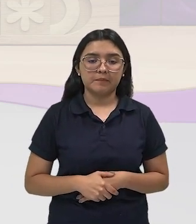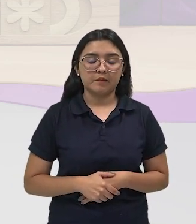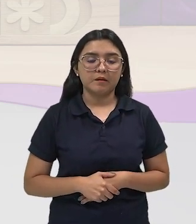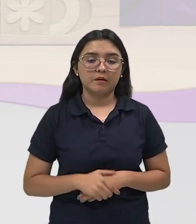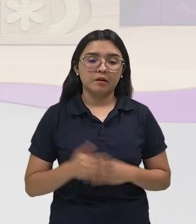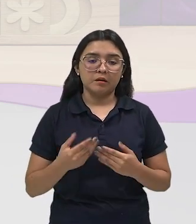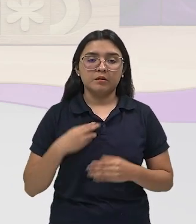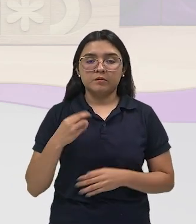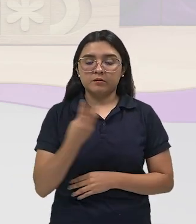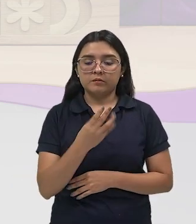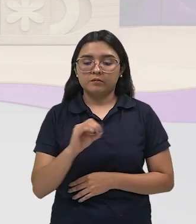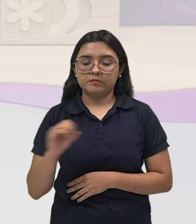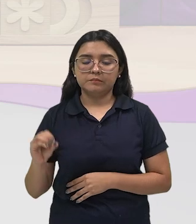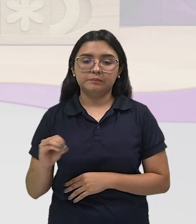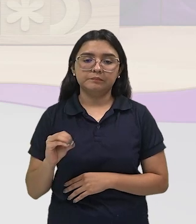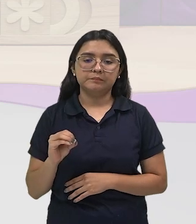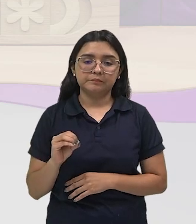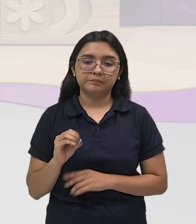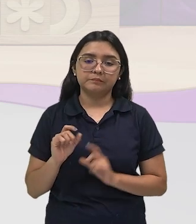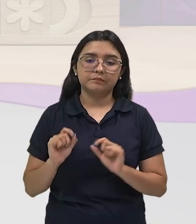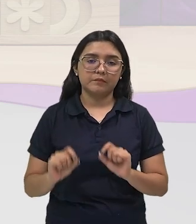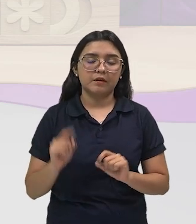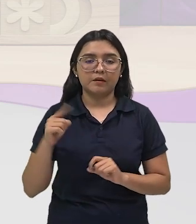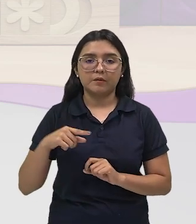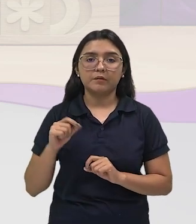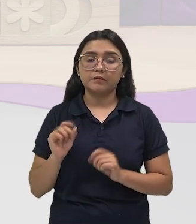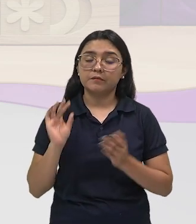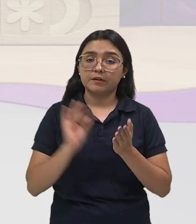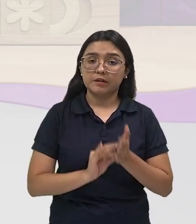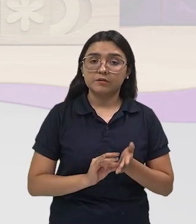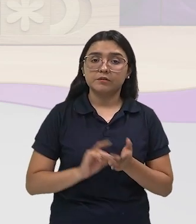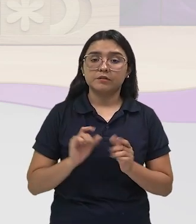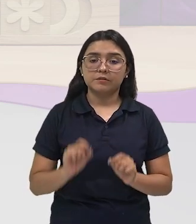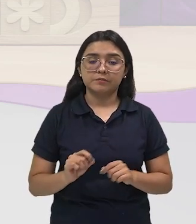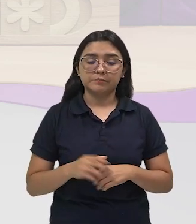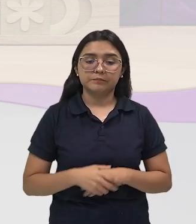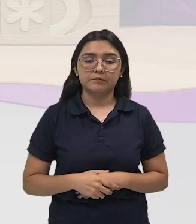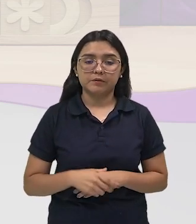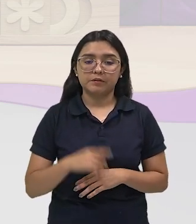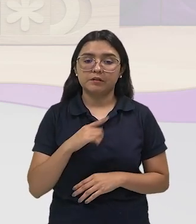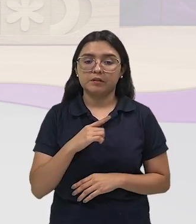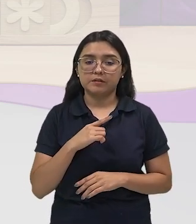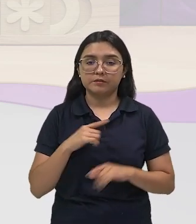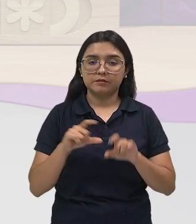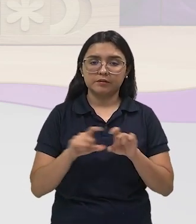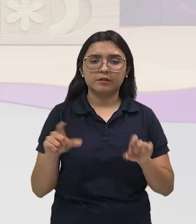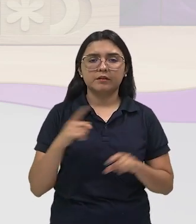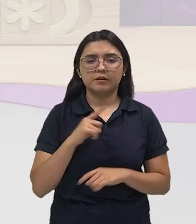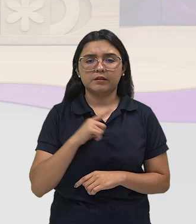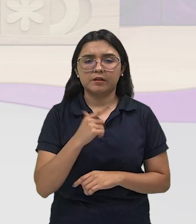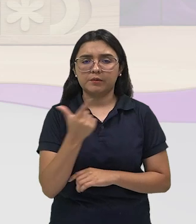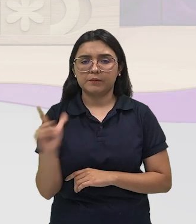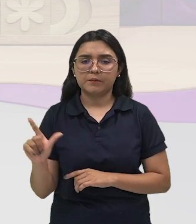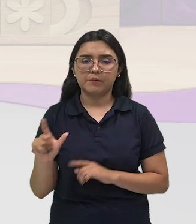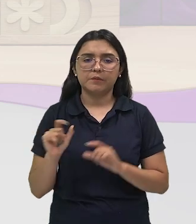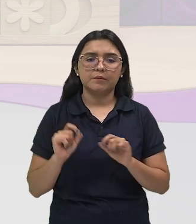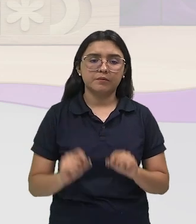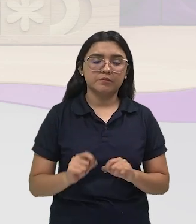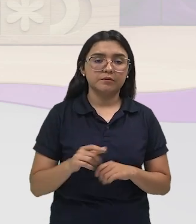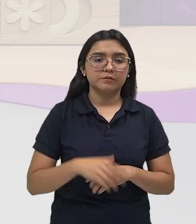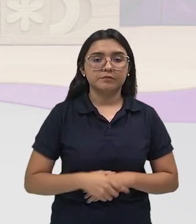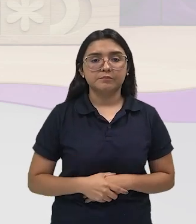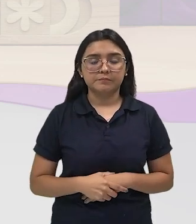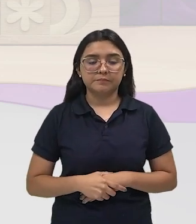pode ser dada como verdadeira, né? Realmente está expressando. É claro que existem outros parâmetros